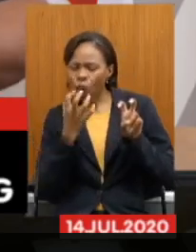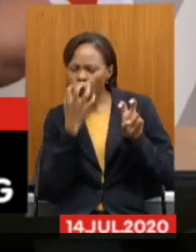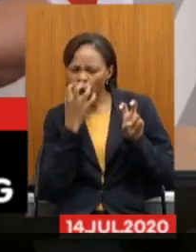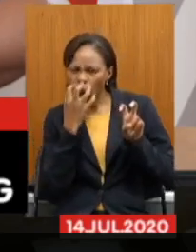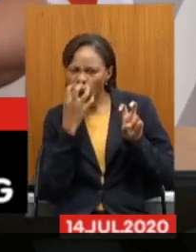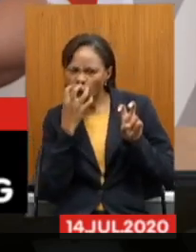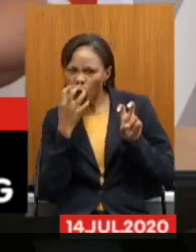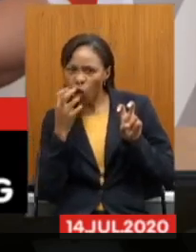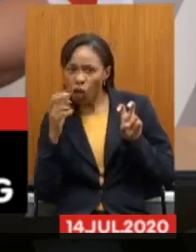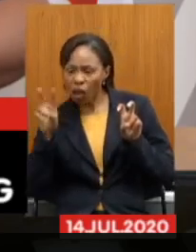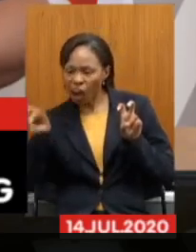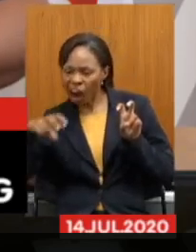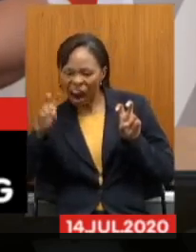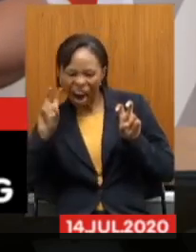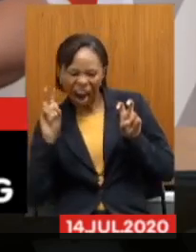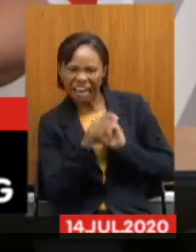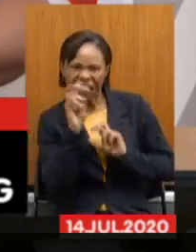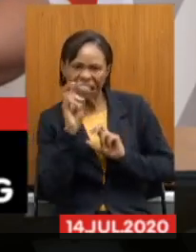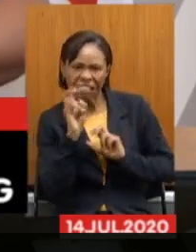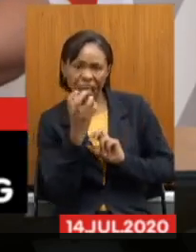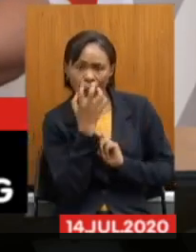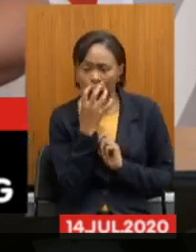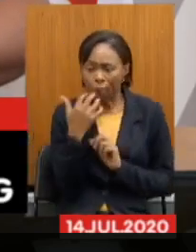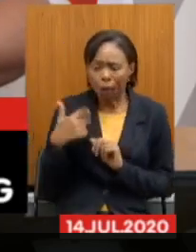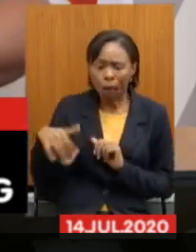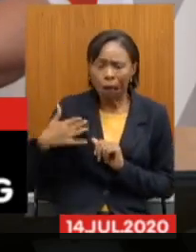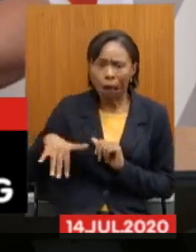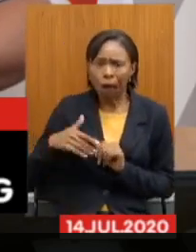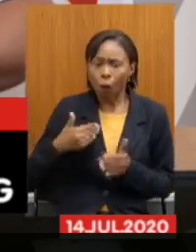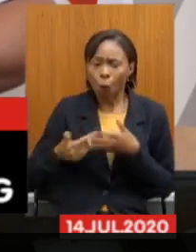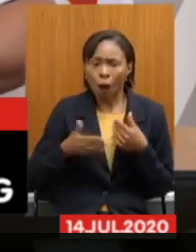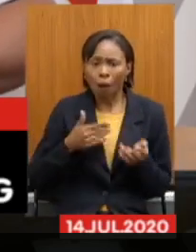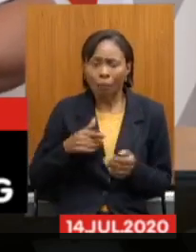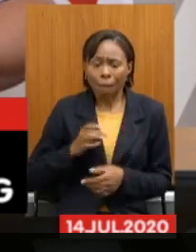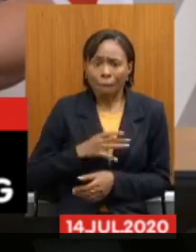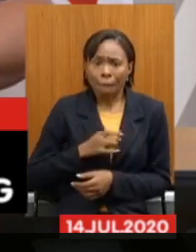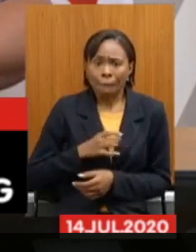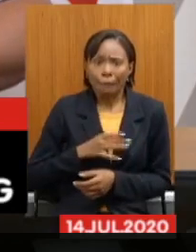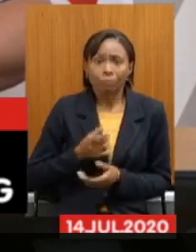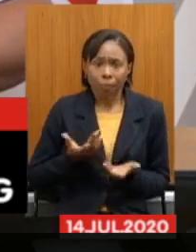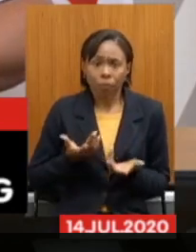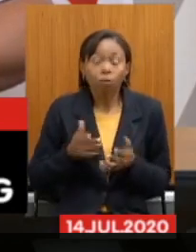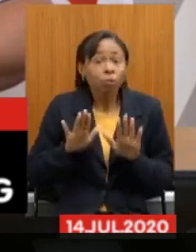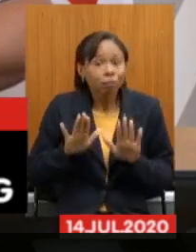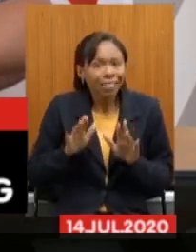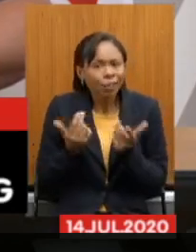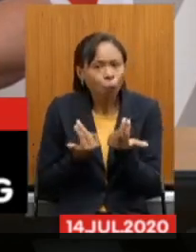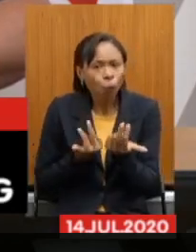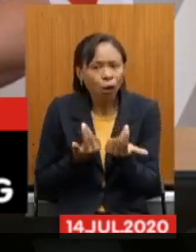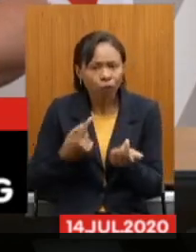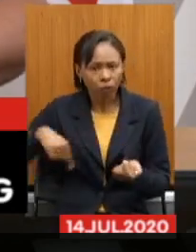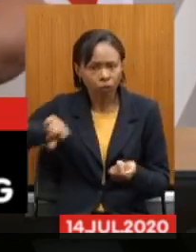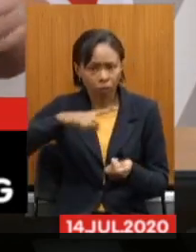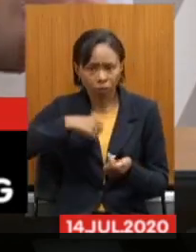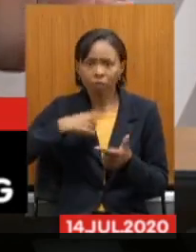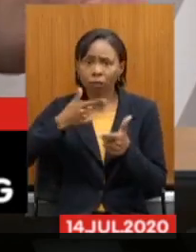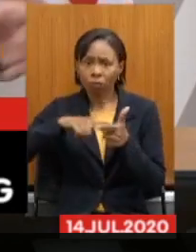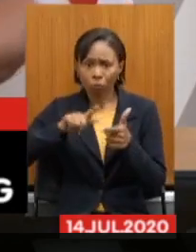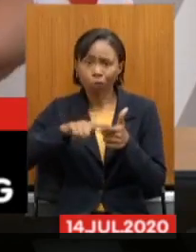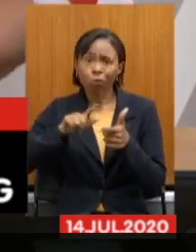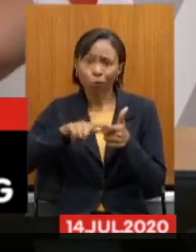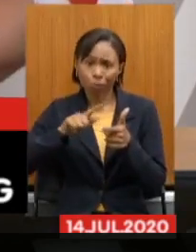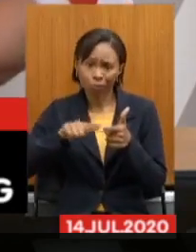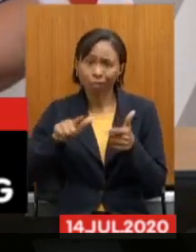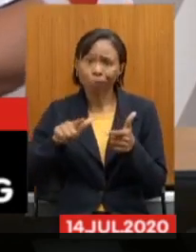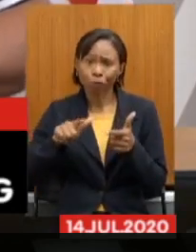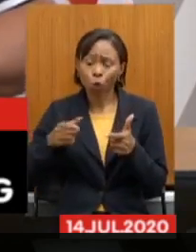Tem medo de linguiça, no caso, gato escaldado. Podemos ter o mesmo problema com o novo, né,